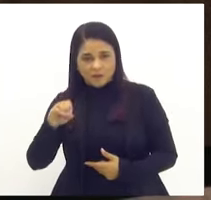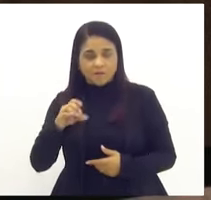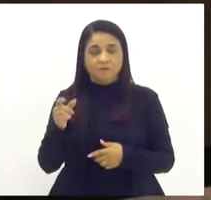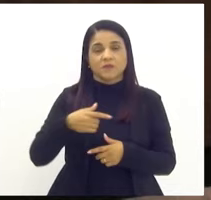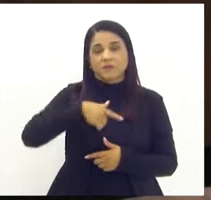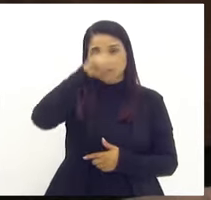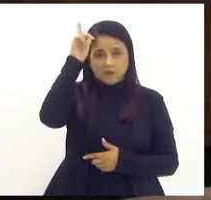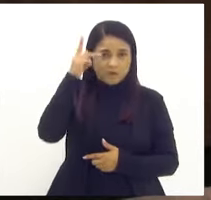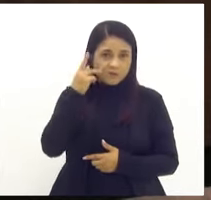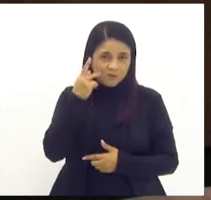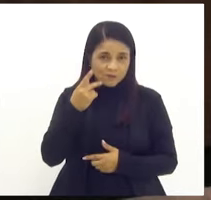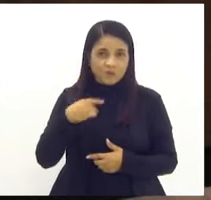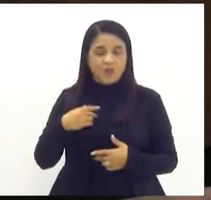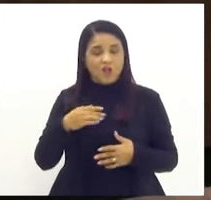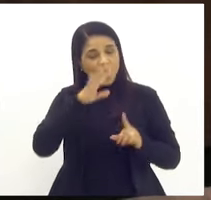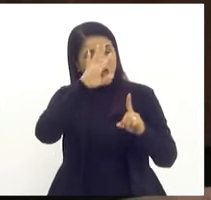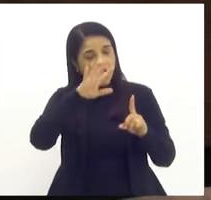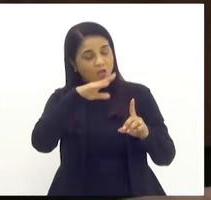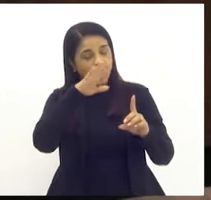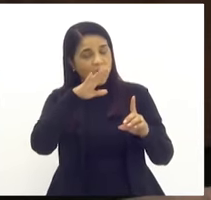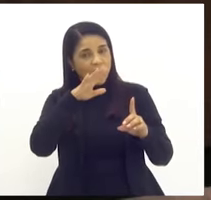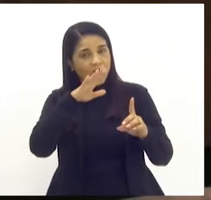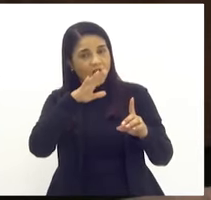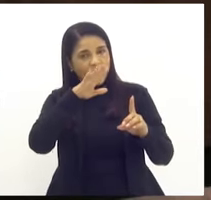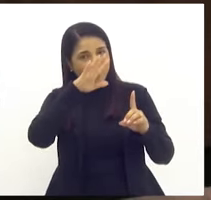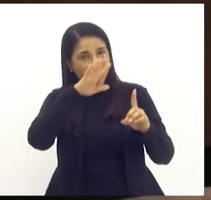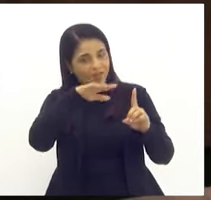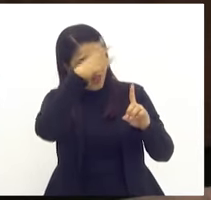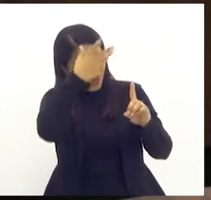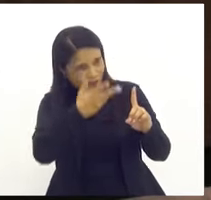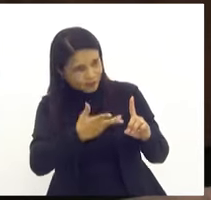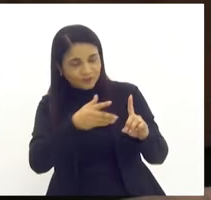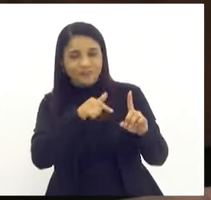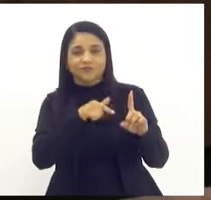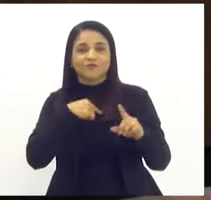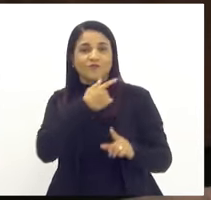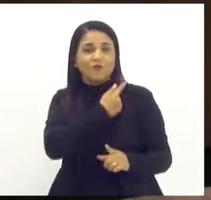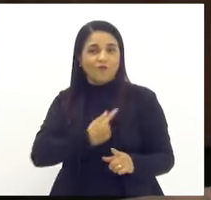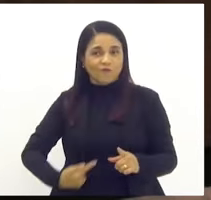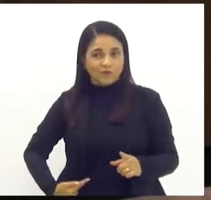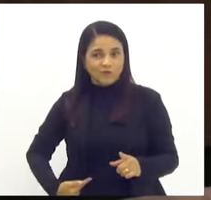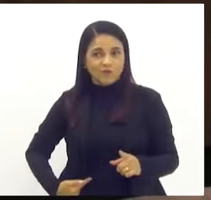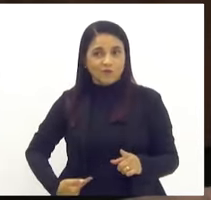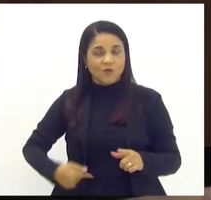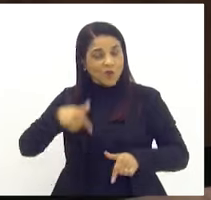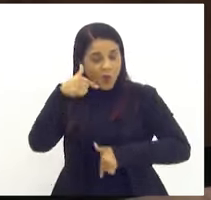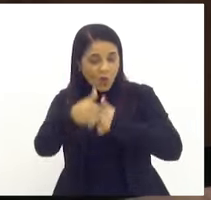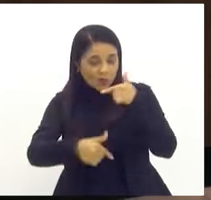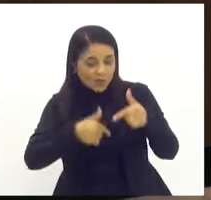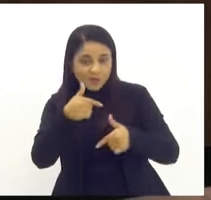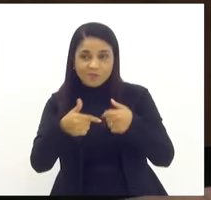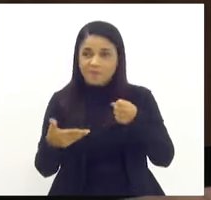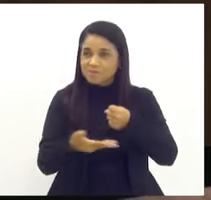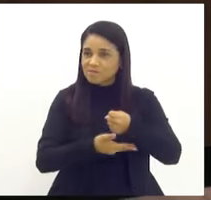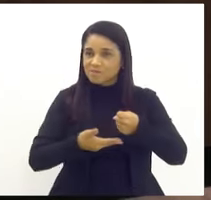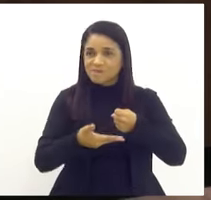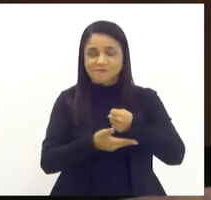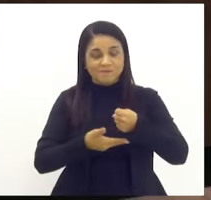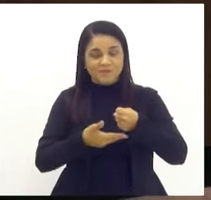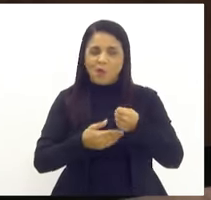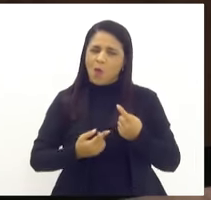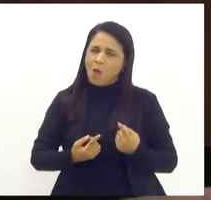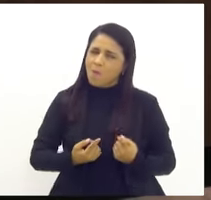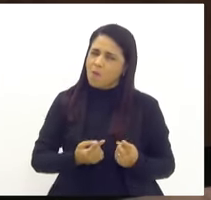Paulo elogiando o governador é assim o trabalho da base não provoca Luís